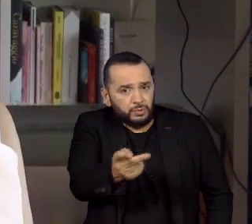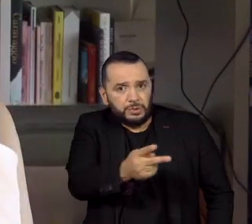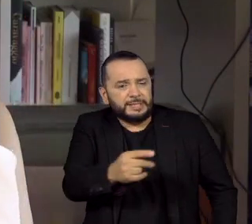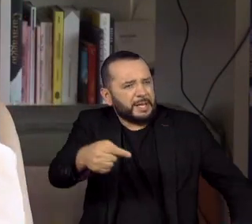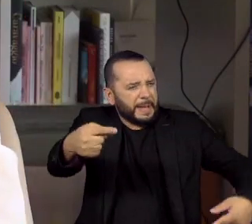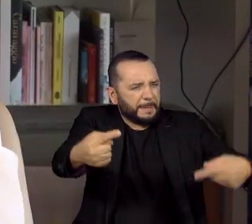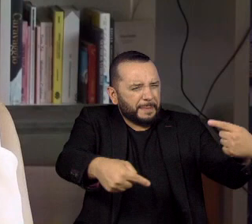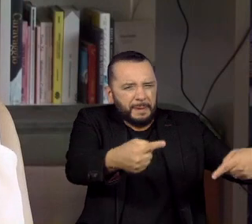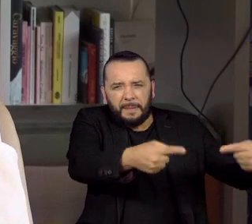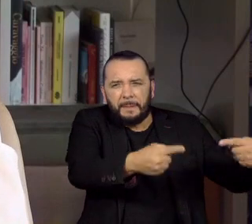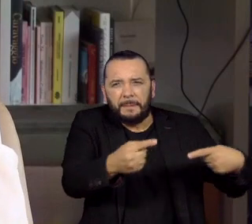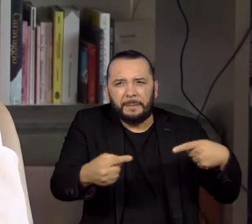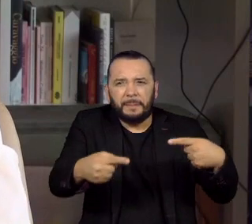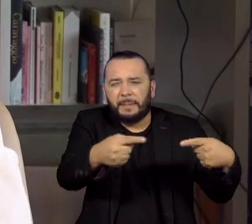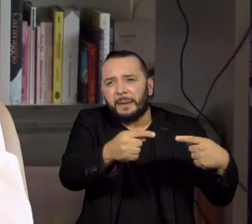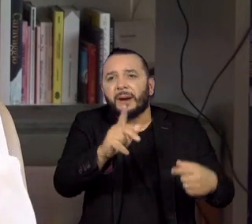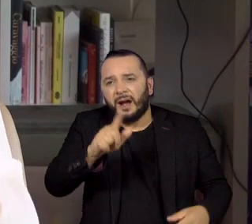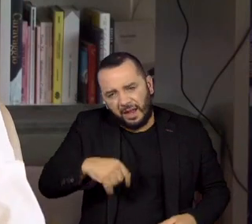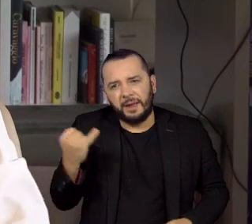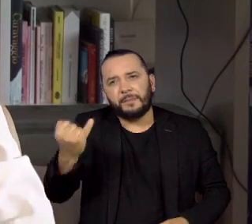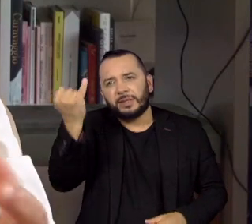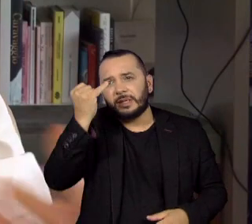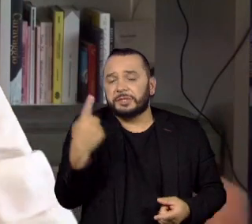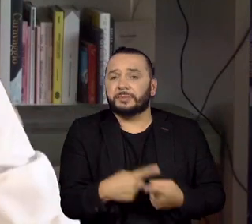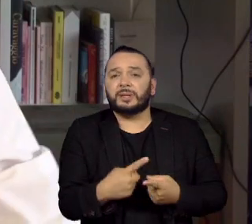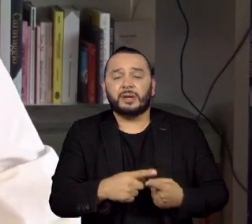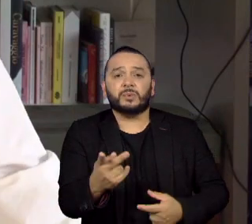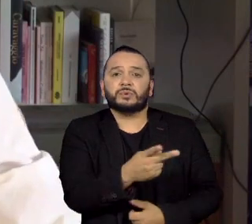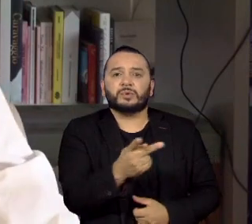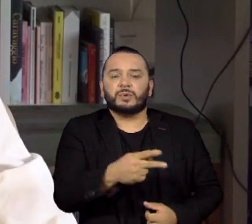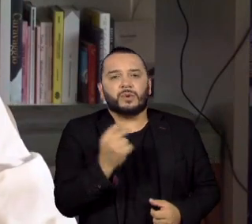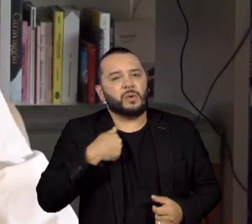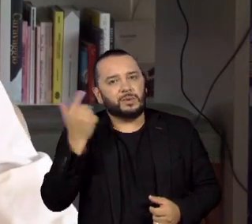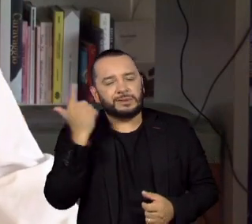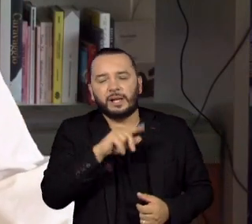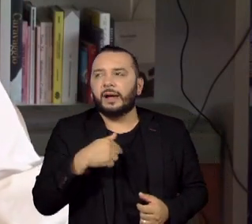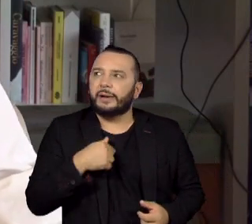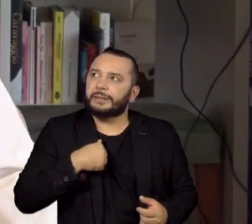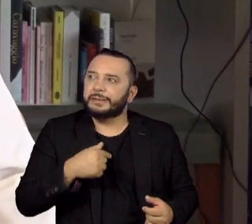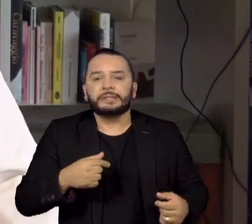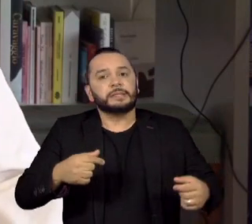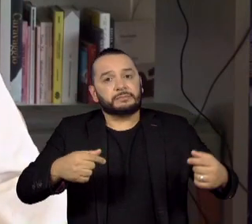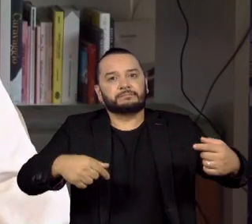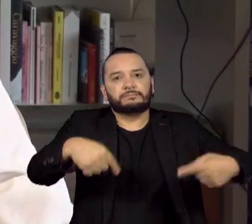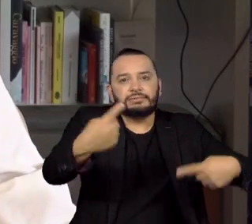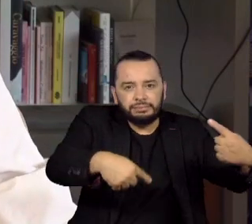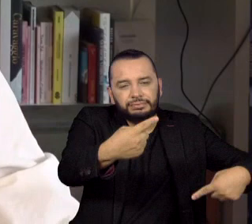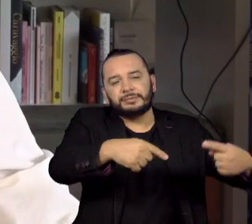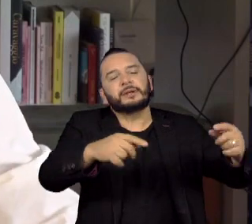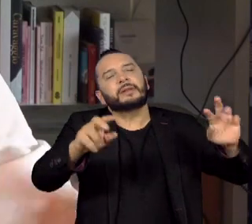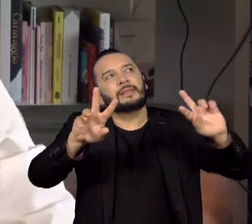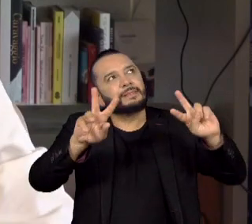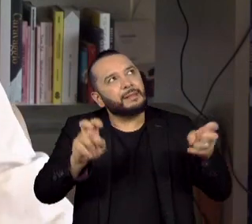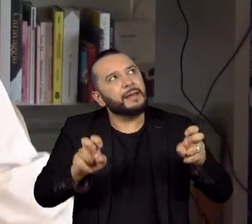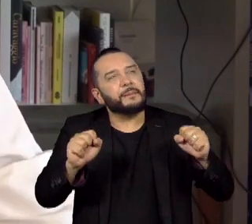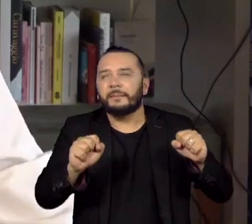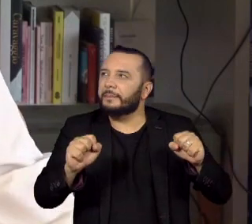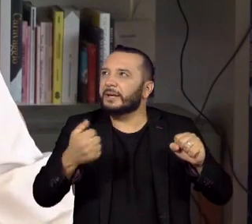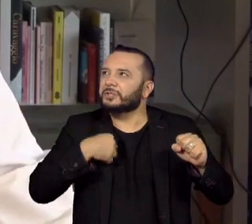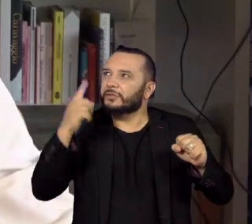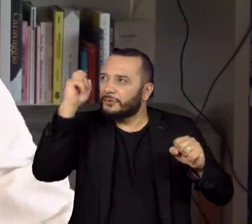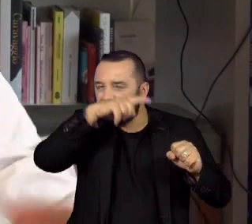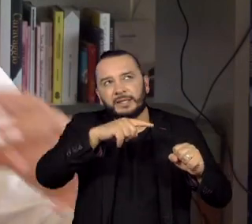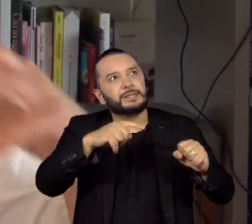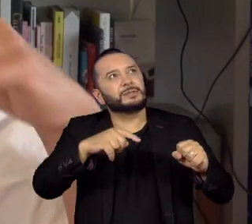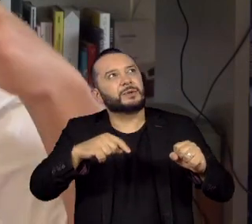debate importantíssimo, porque eles conseguem discutir de uma questão tão difícil, tão polêmica, que costuma dar tanta